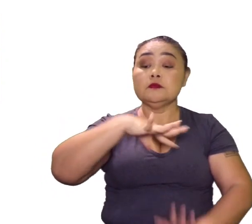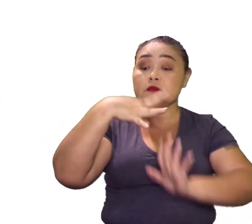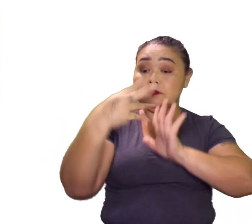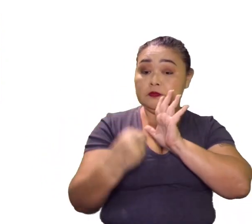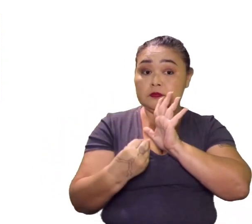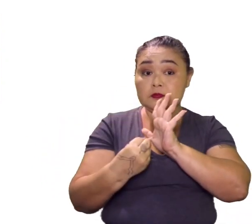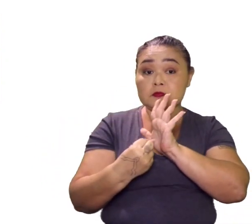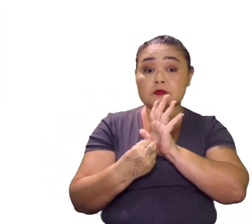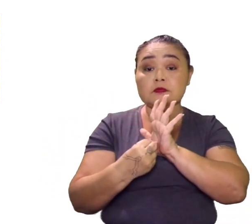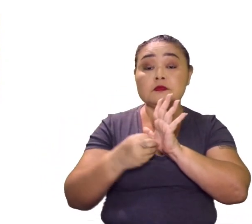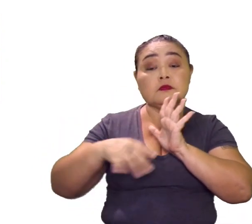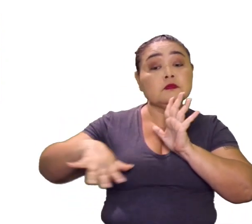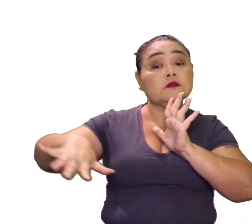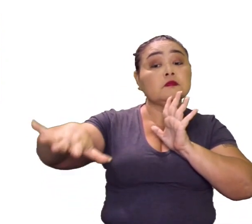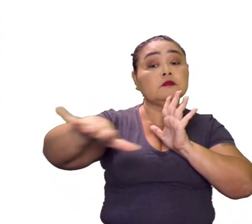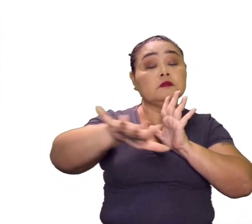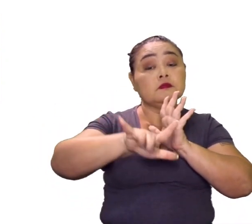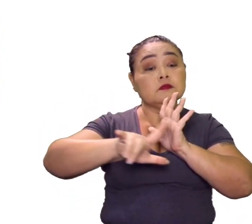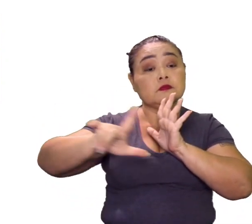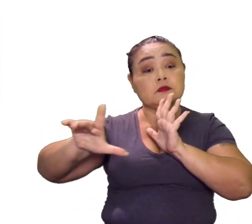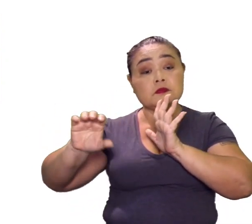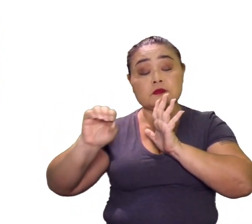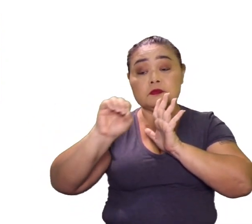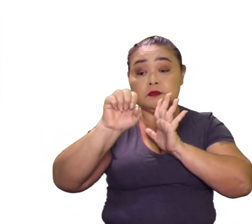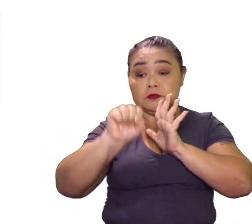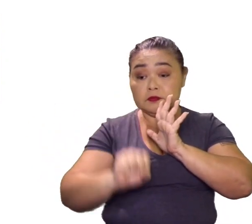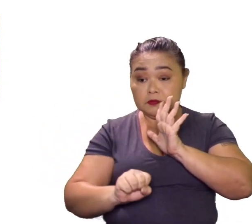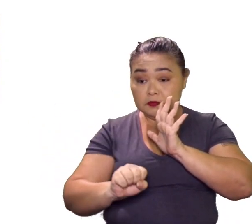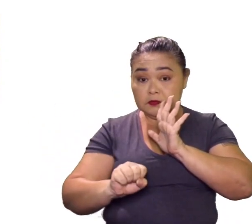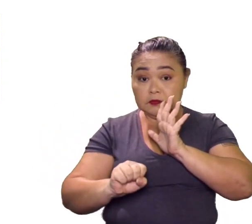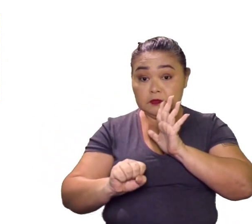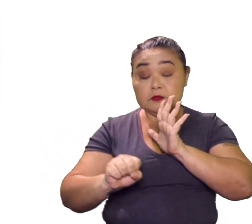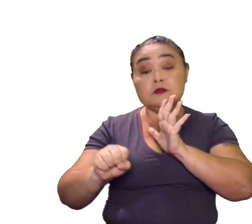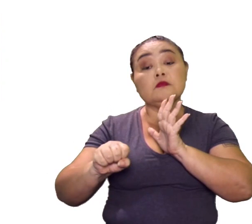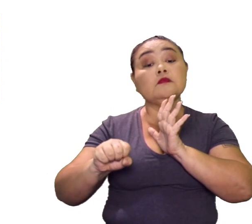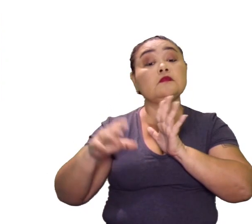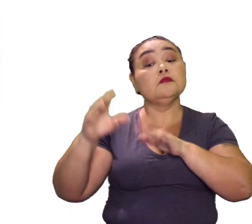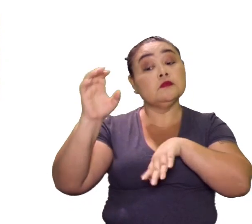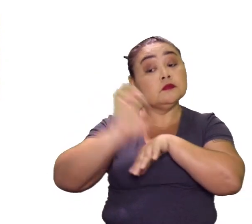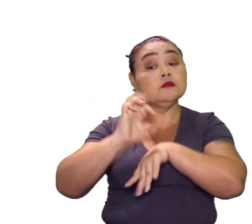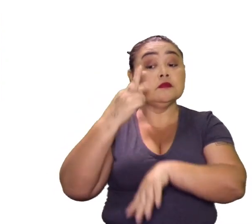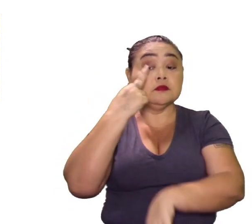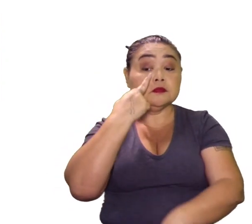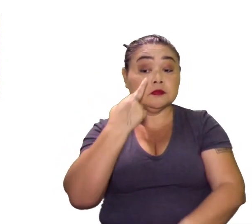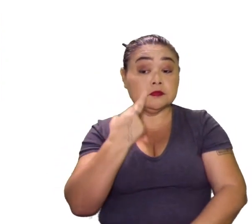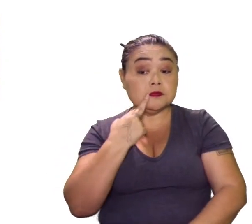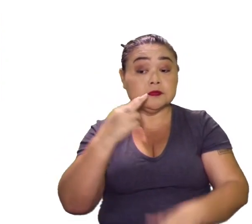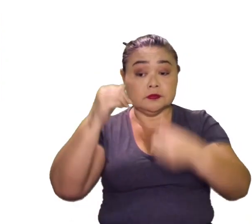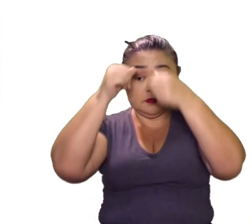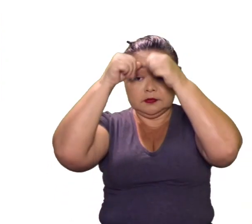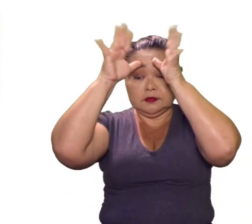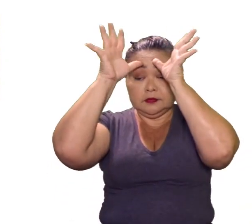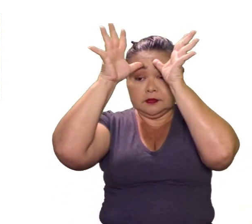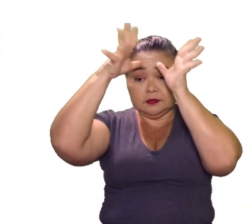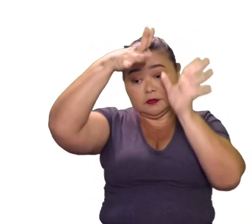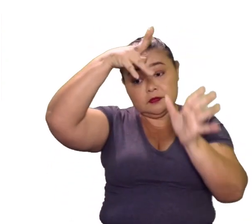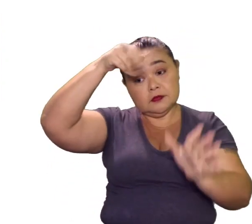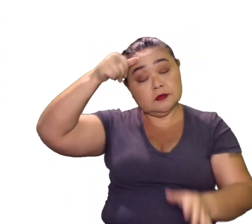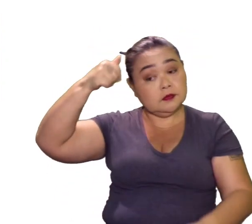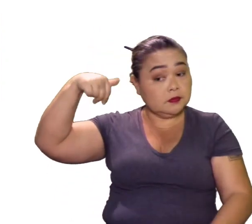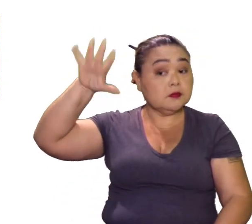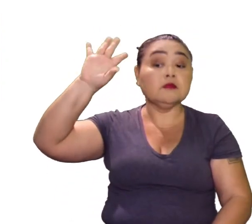Amazônia e compreende os extremos leste e sul da região, tanto nos estados de Rondônia, Acre, Mato Grosso e